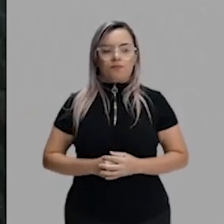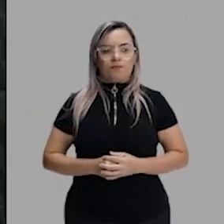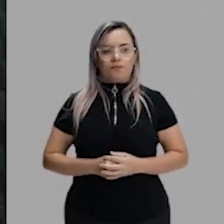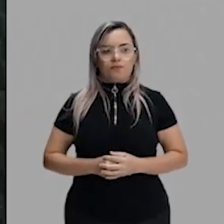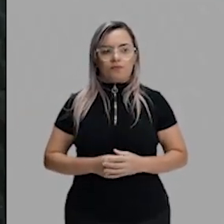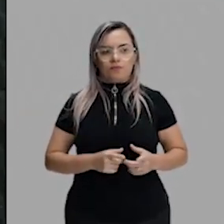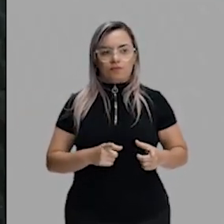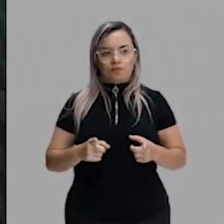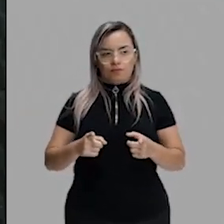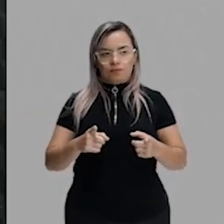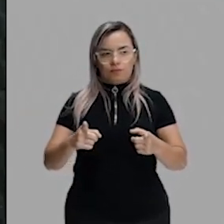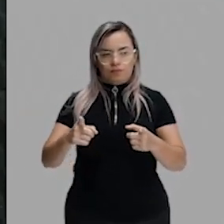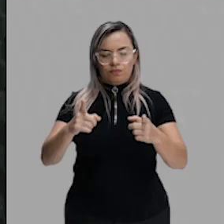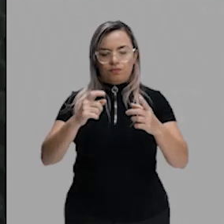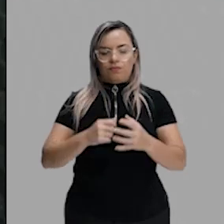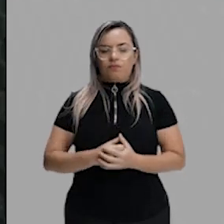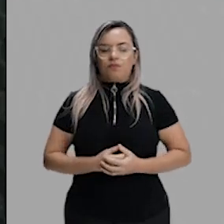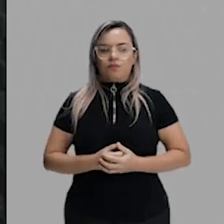a